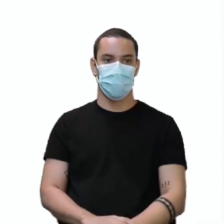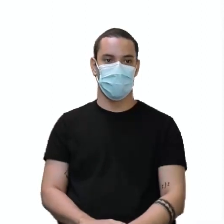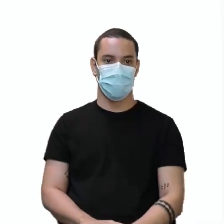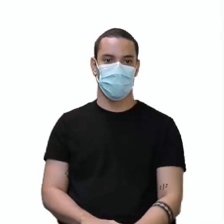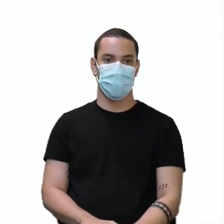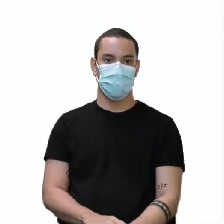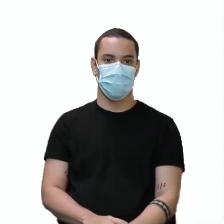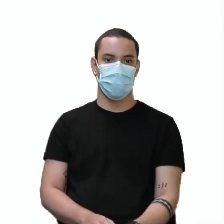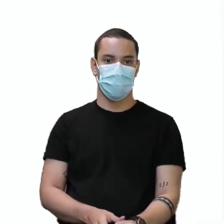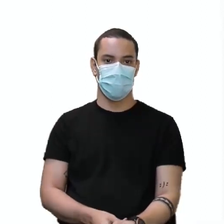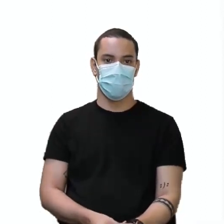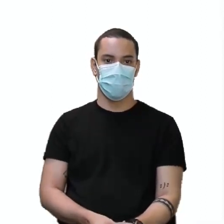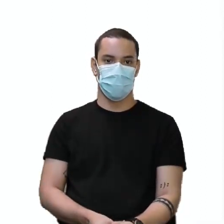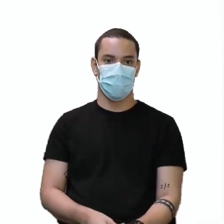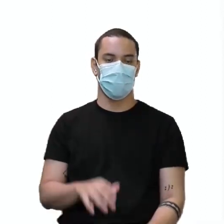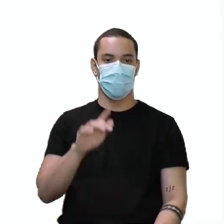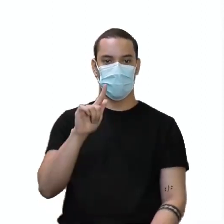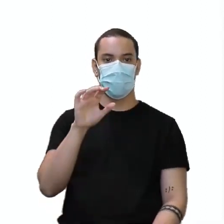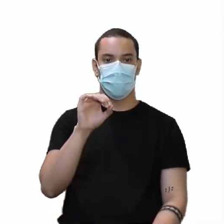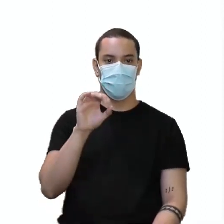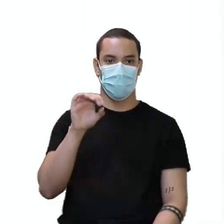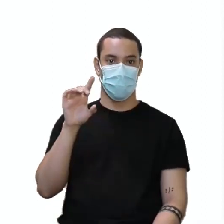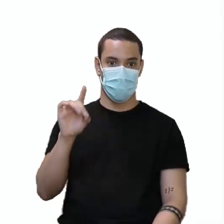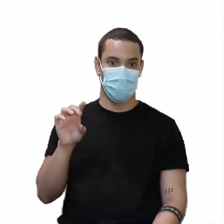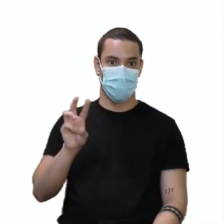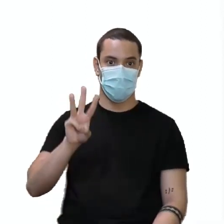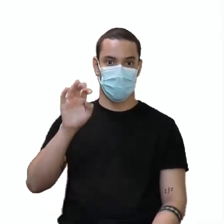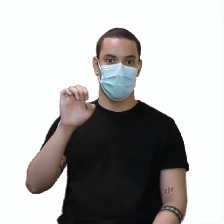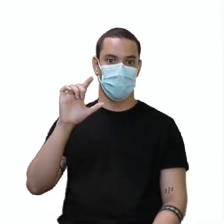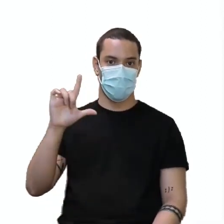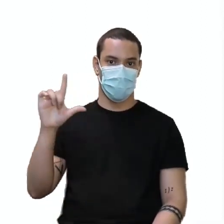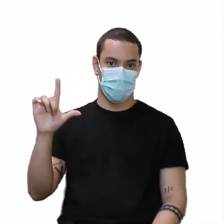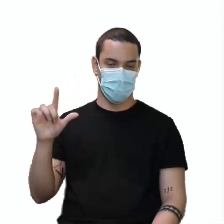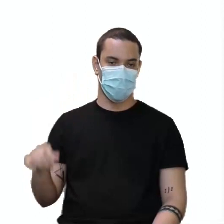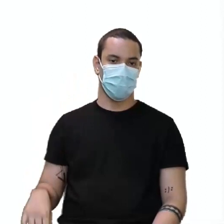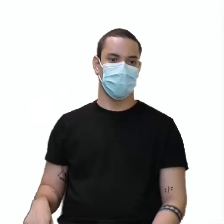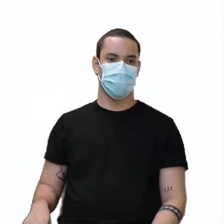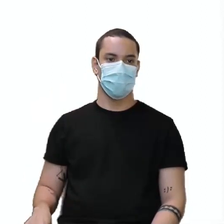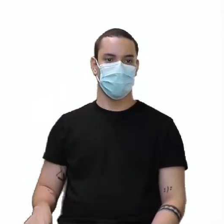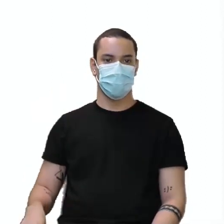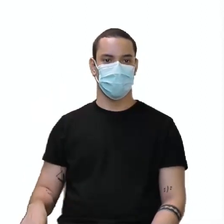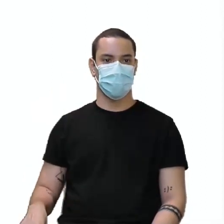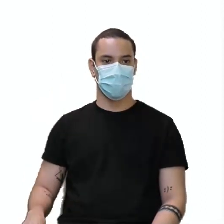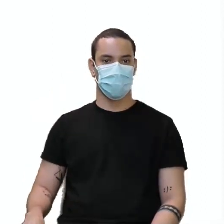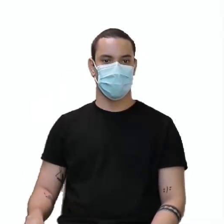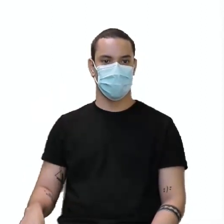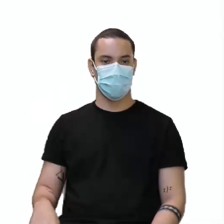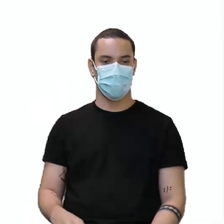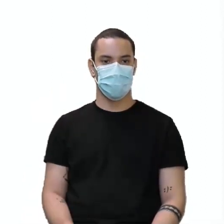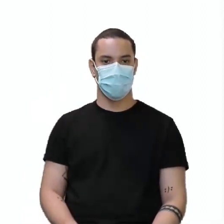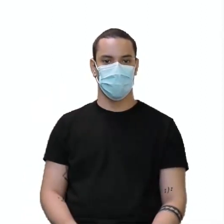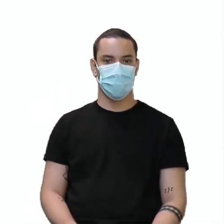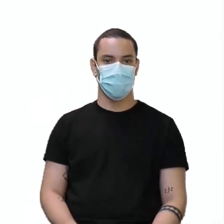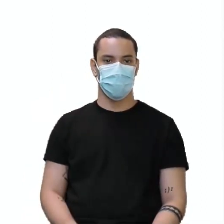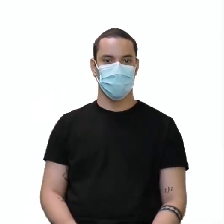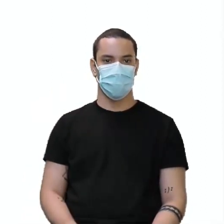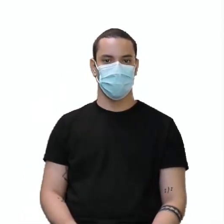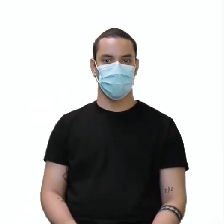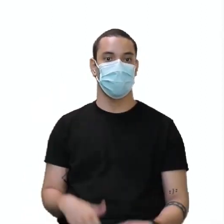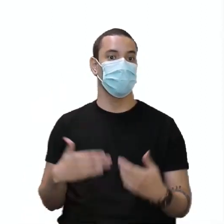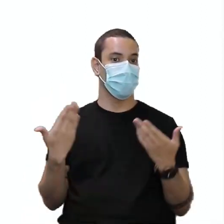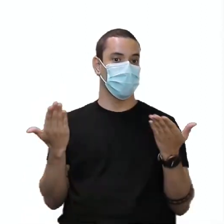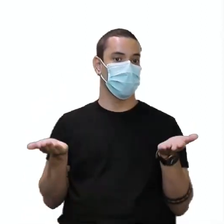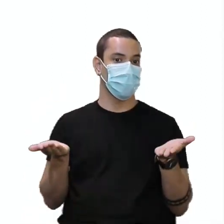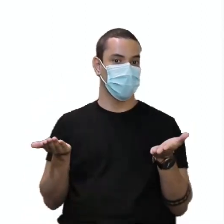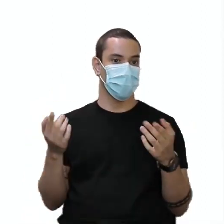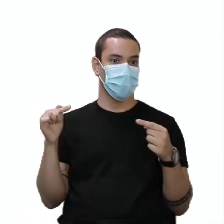good and well, certo? E aí você tem a letra A, your dad makes. Aí você